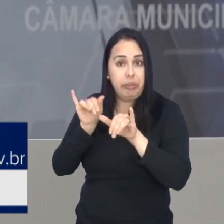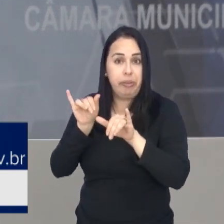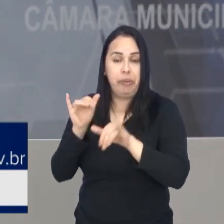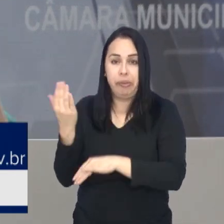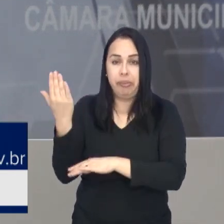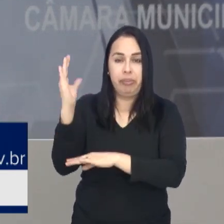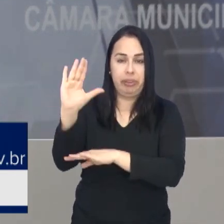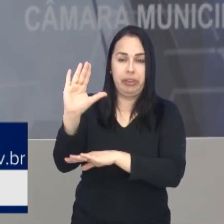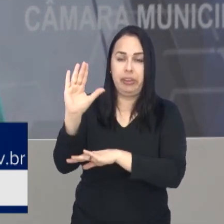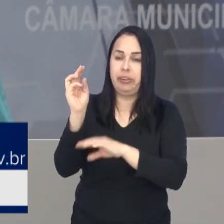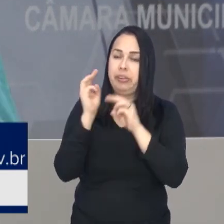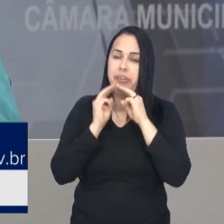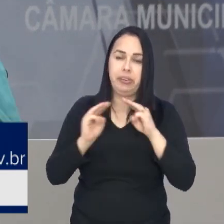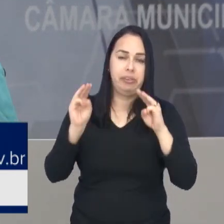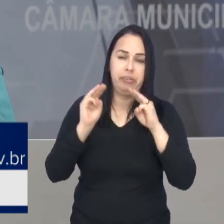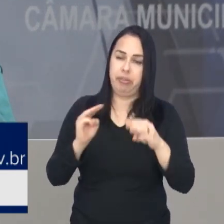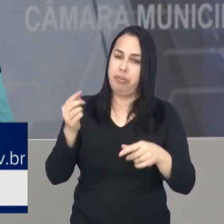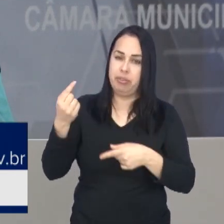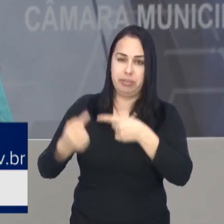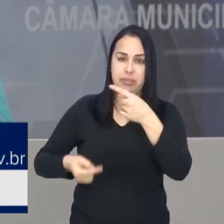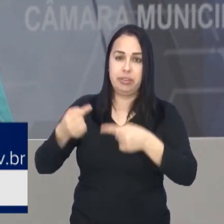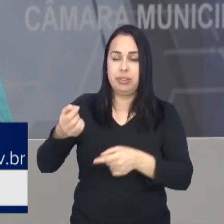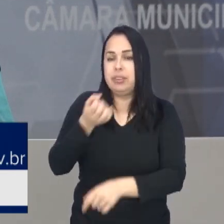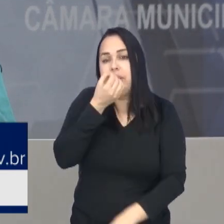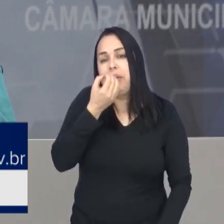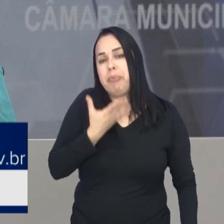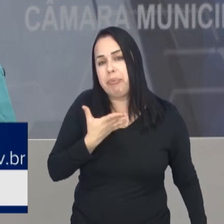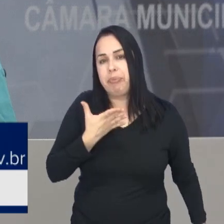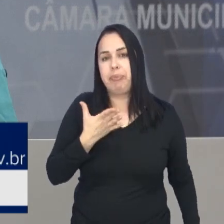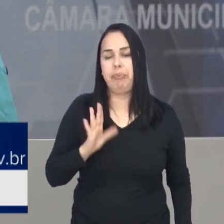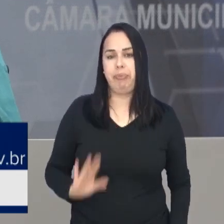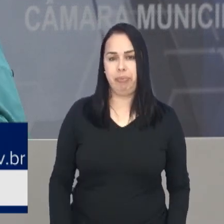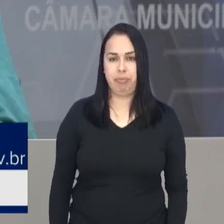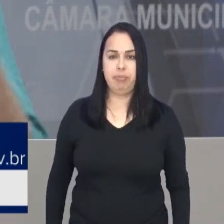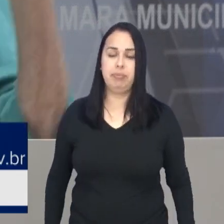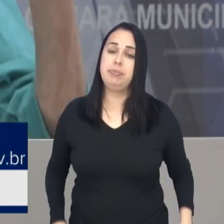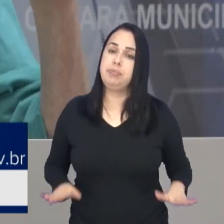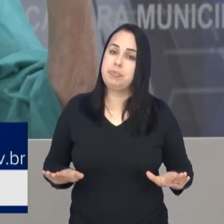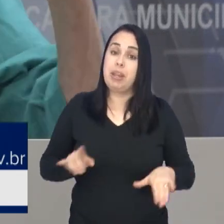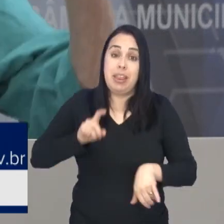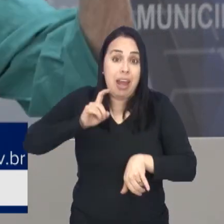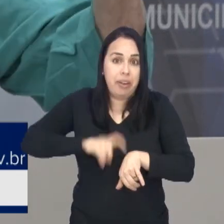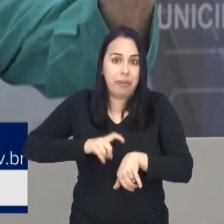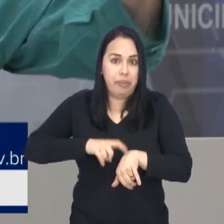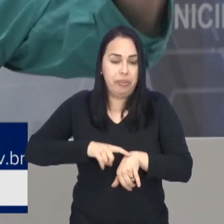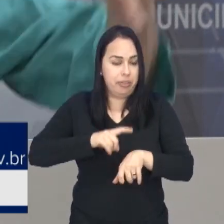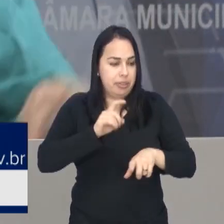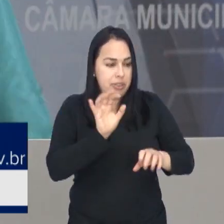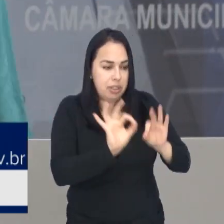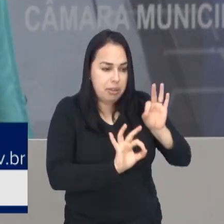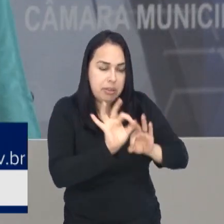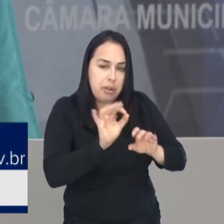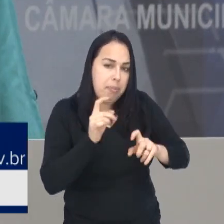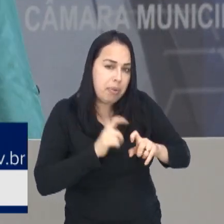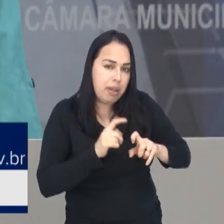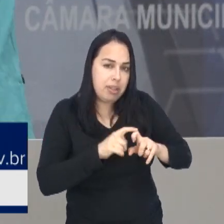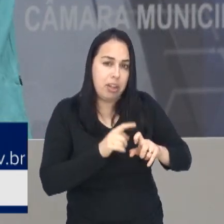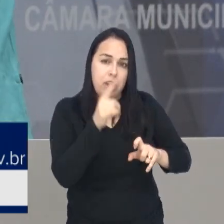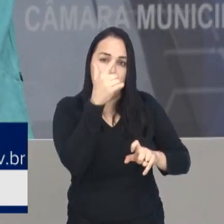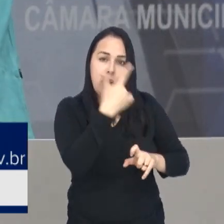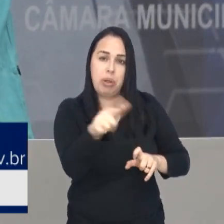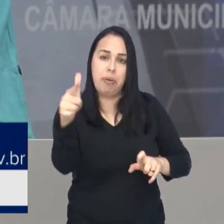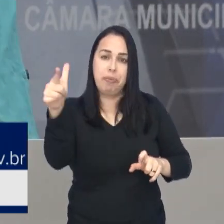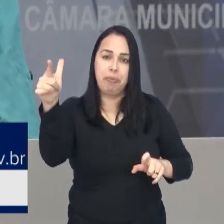marketing político são muito bom, só fazem marketagem, mas chega na hora de arrumar um médico para atender nos consultórios, nós não